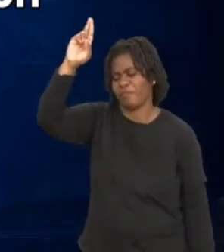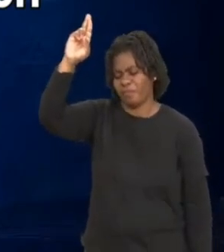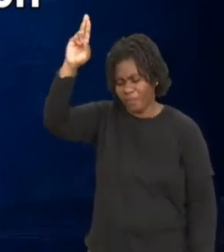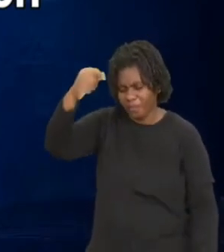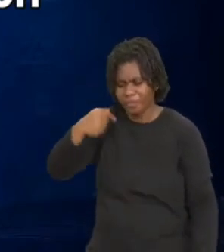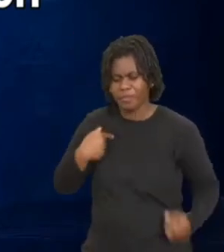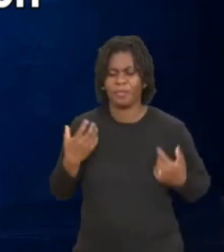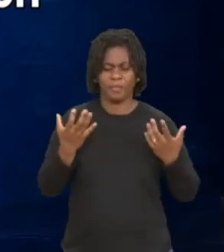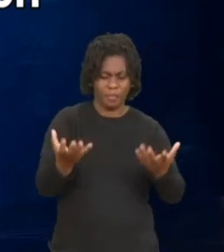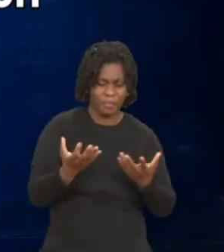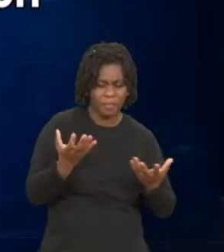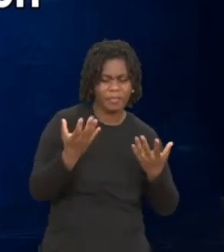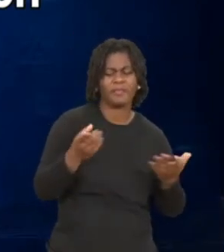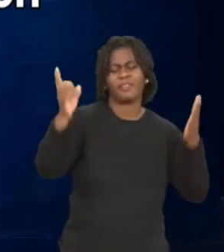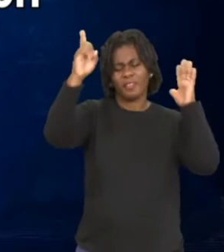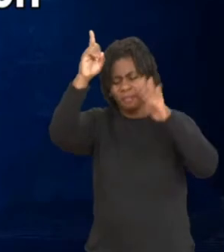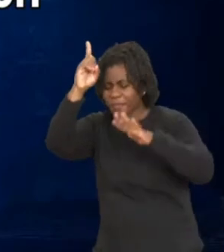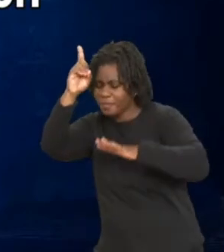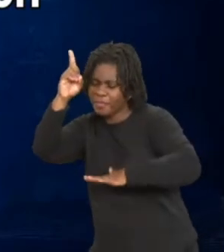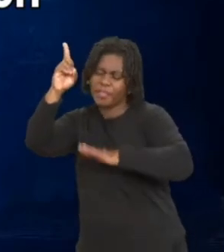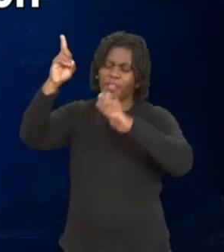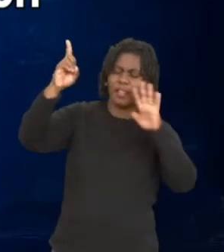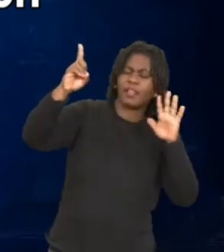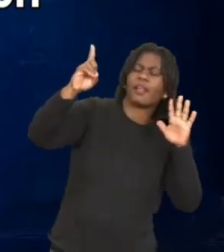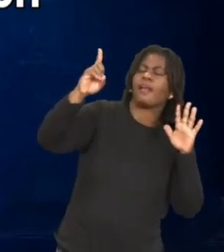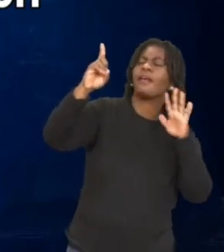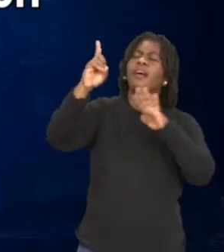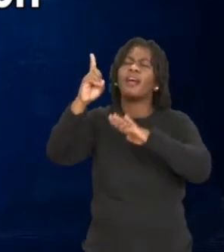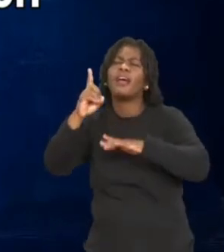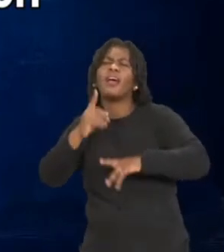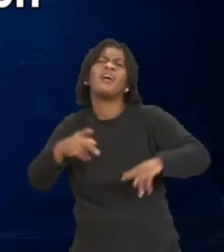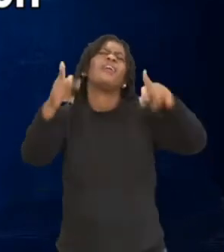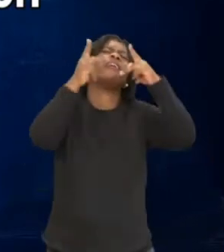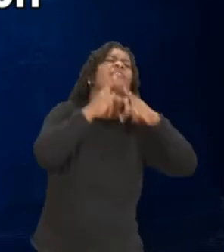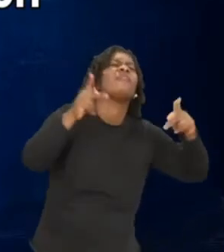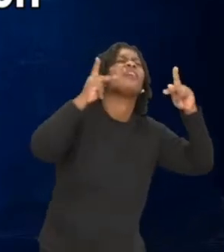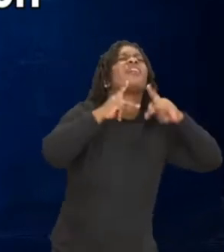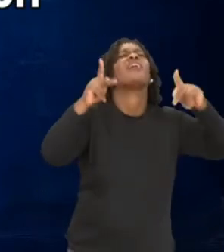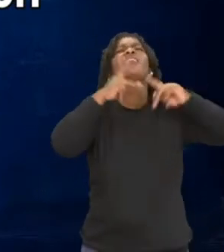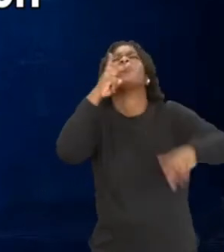Quero te adorar, e